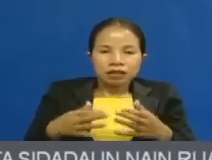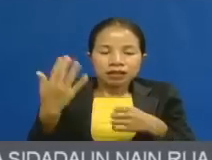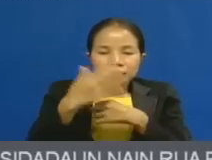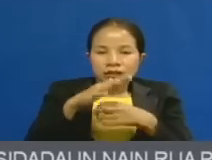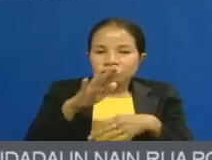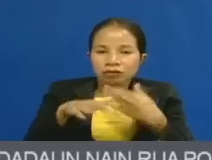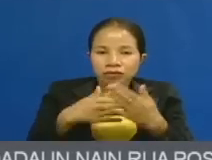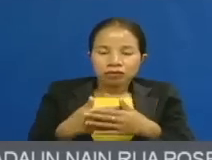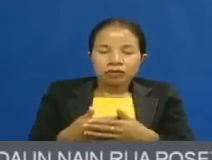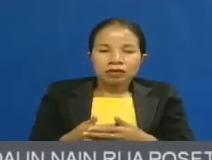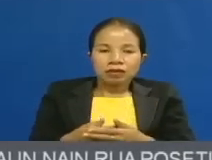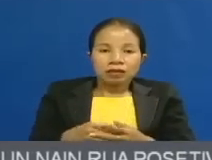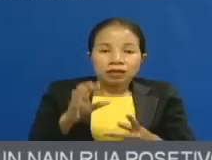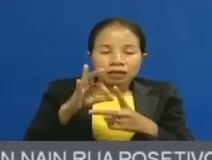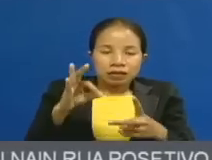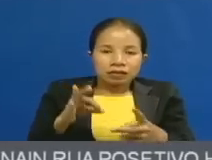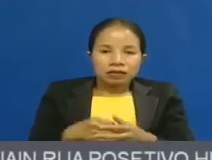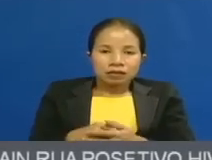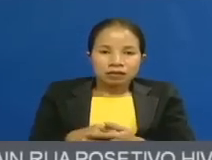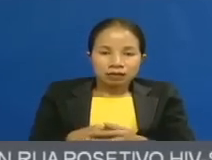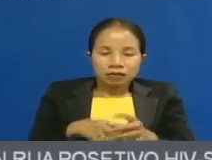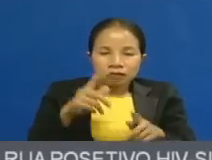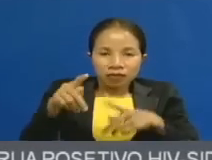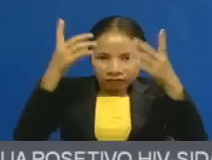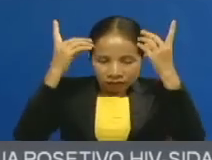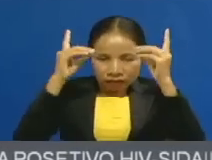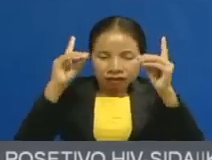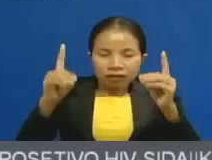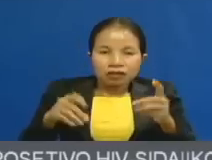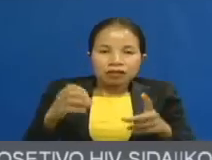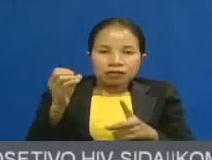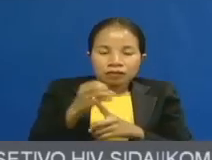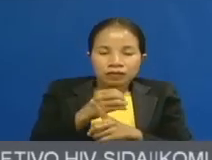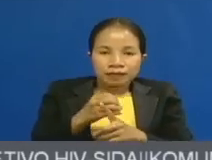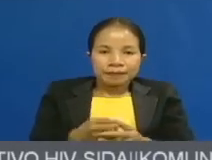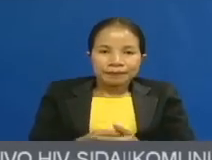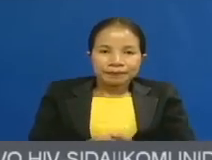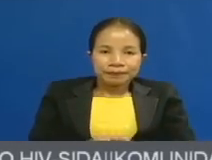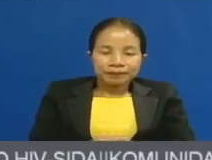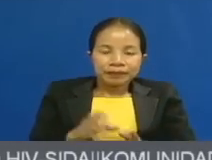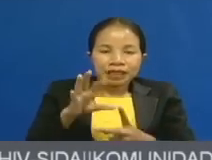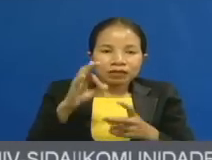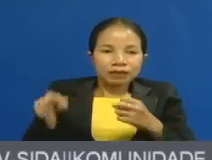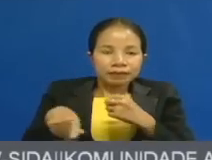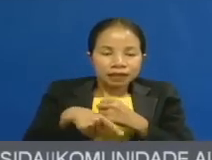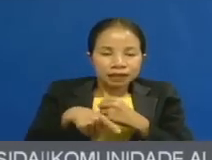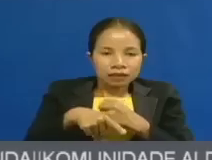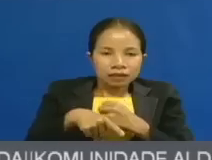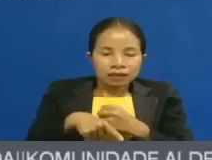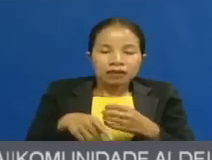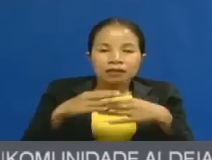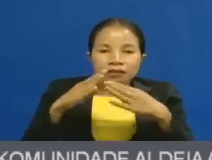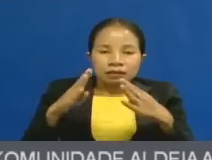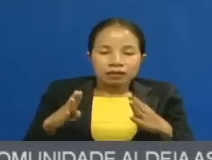depois de tahalutia eleição geral depois de povo decidi ti aninia opção atu hili partido ne mema ba o